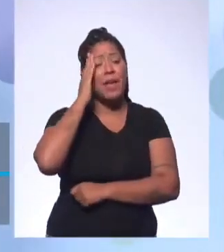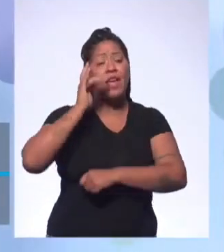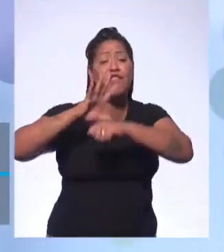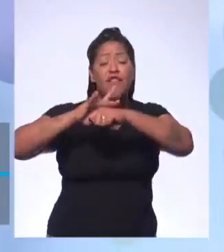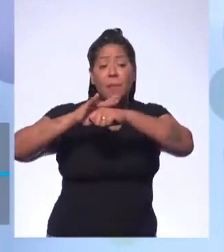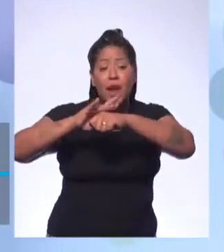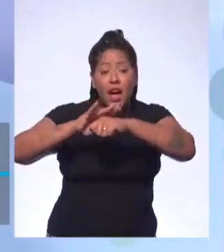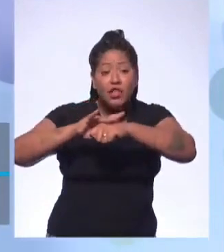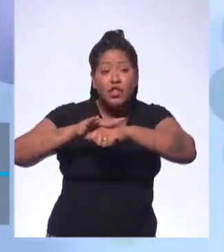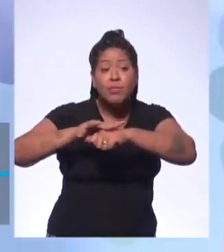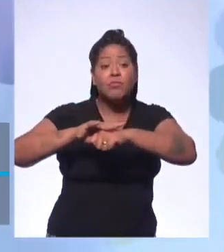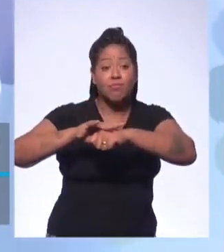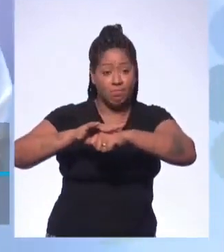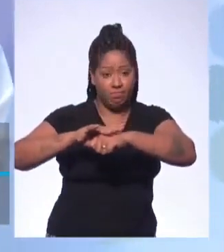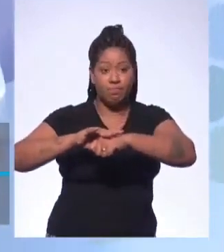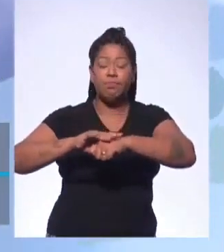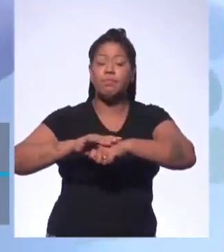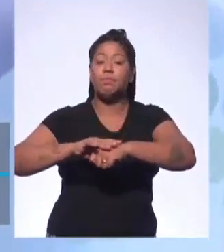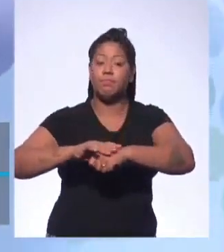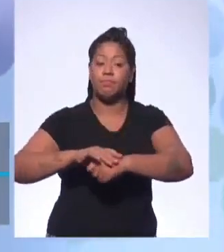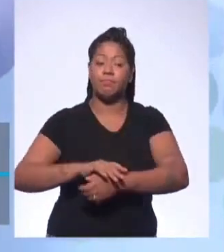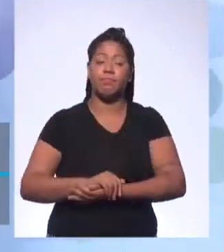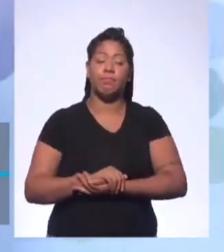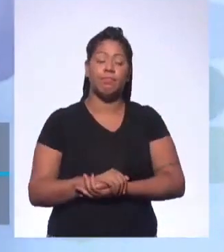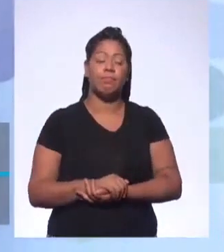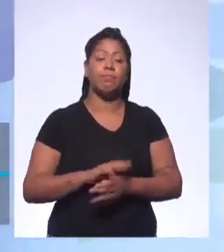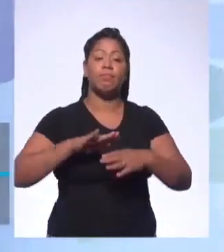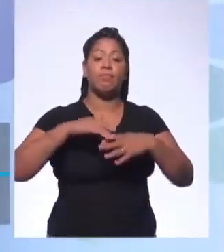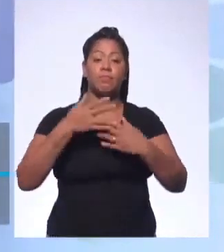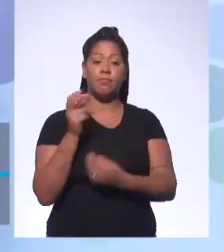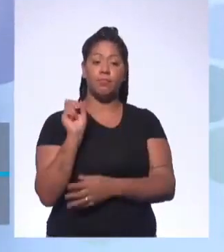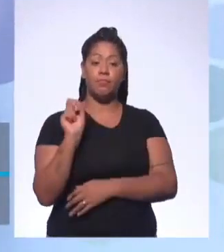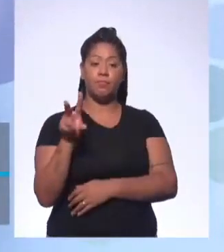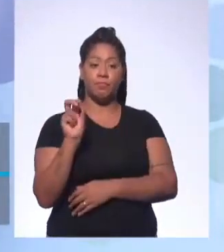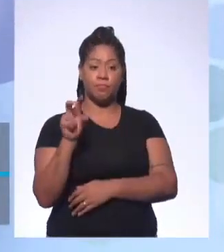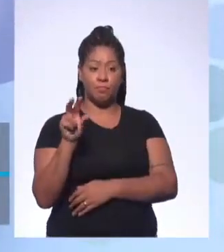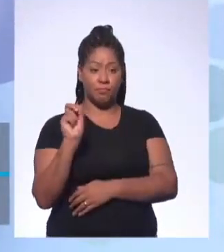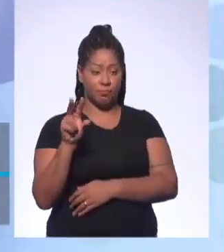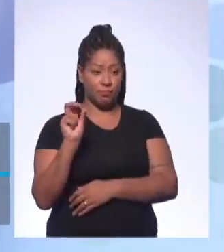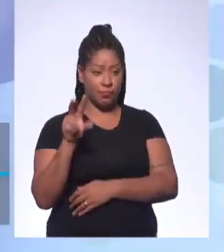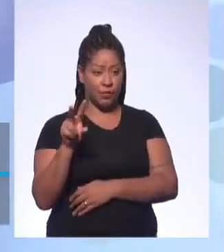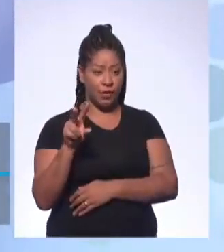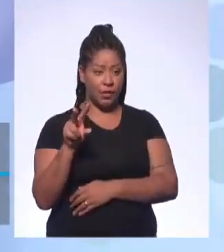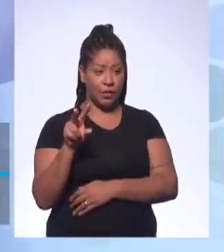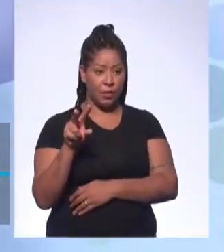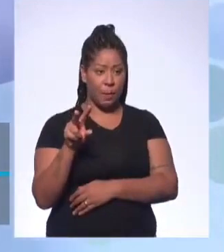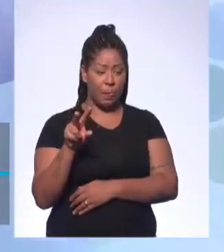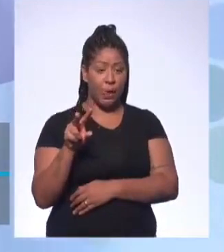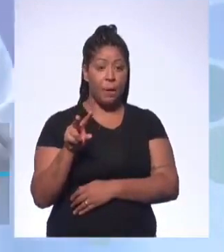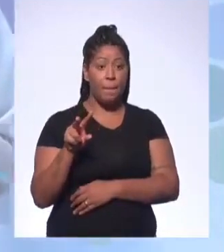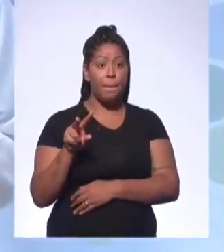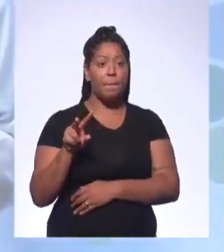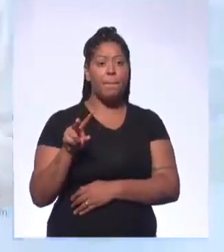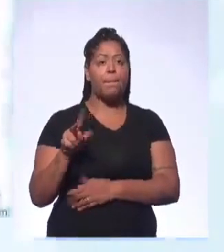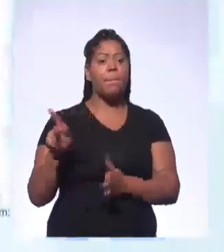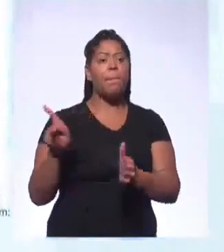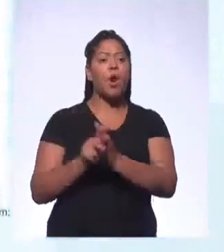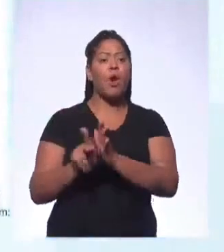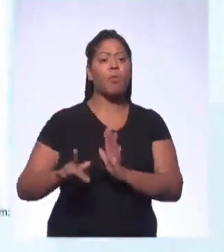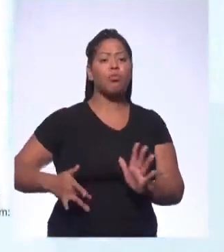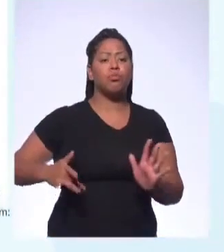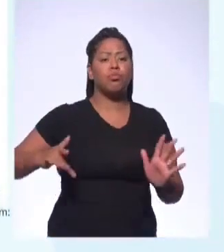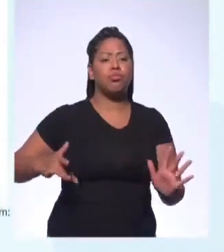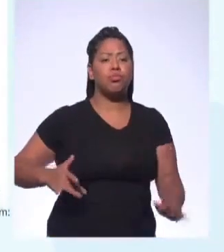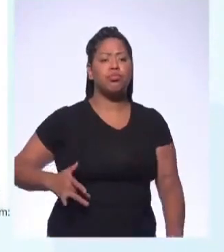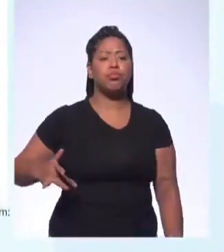forma correta. Bom, então tem um vírus, por exemplo, que causa um probleminha aí, ó, no fígado. Vocês conhecem o fígado? Esse